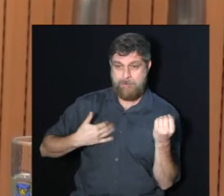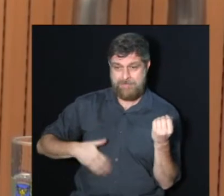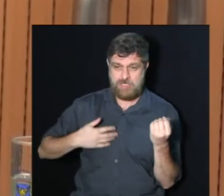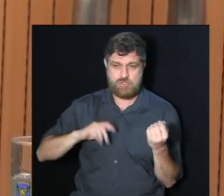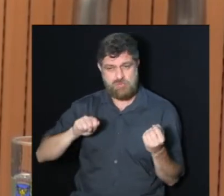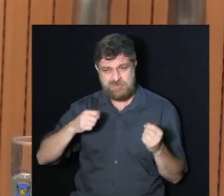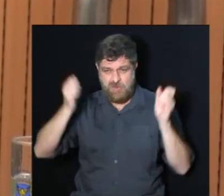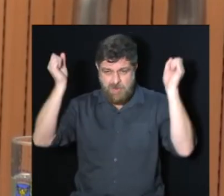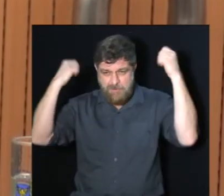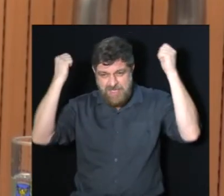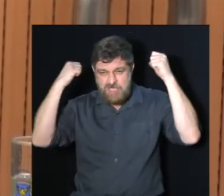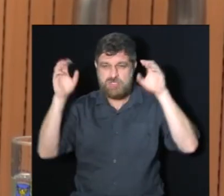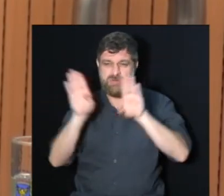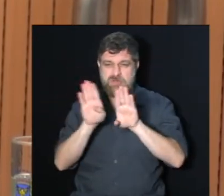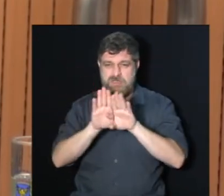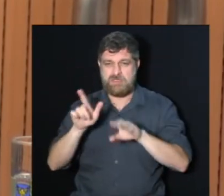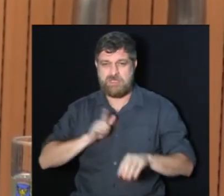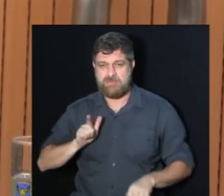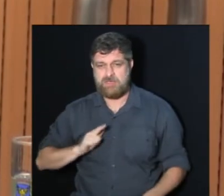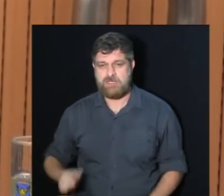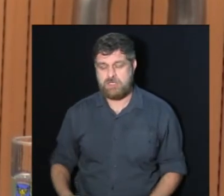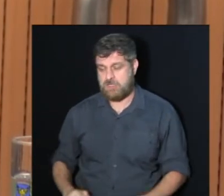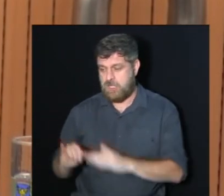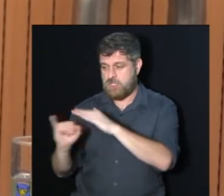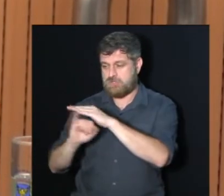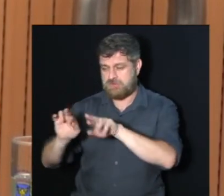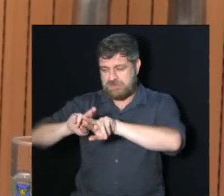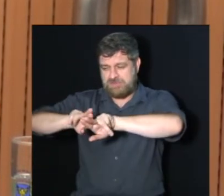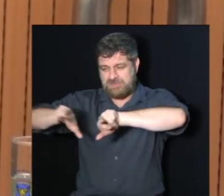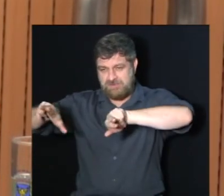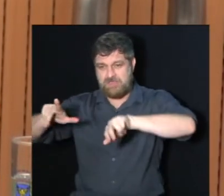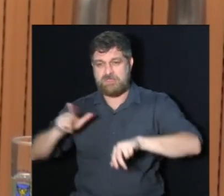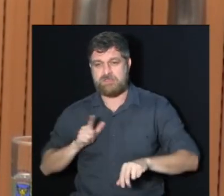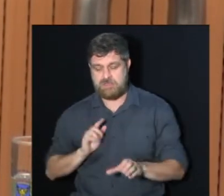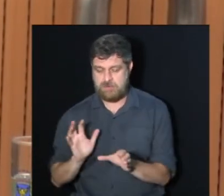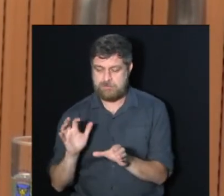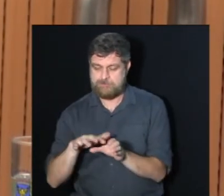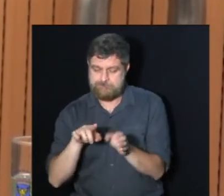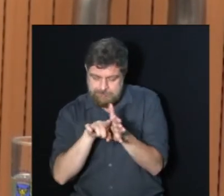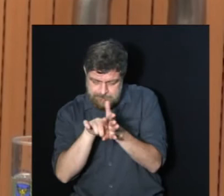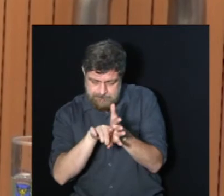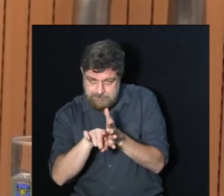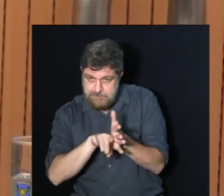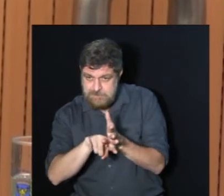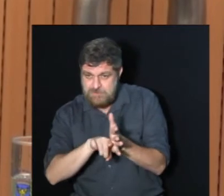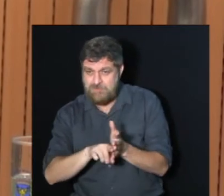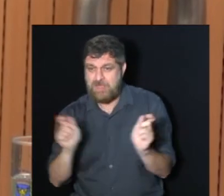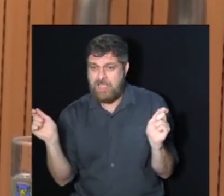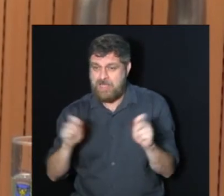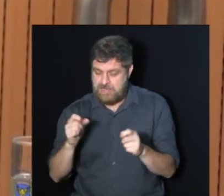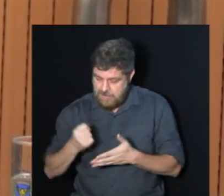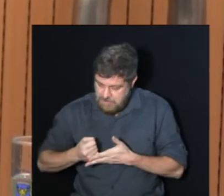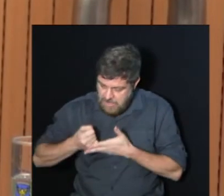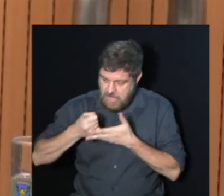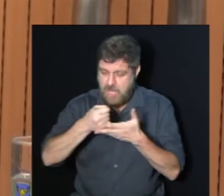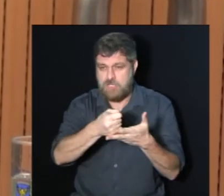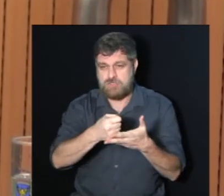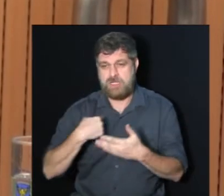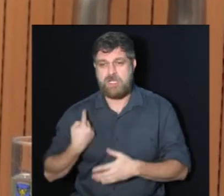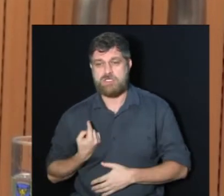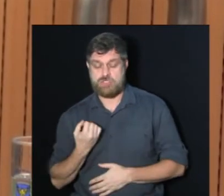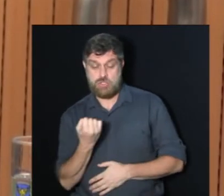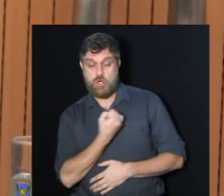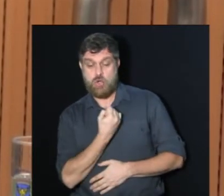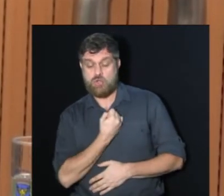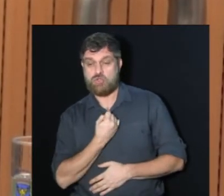e CEPAL e outras instituições. Então, existem diferentes fontes que podem contribuir com essa